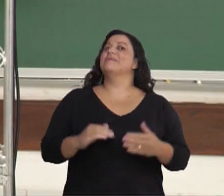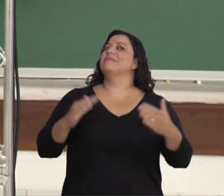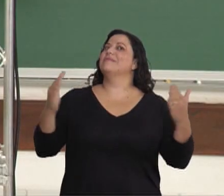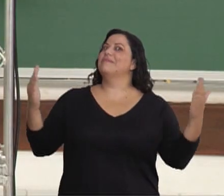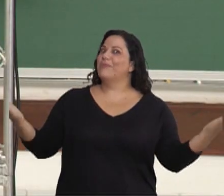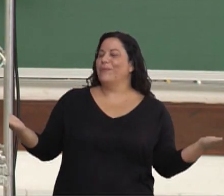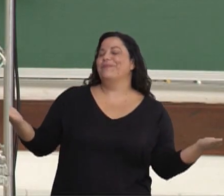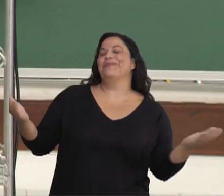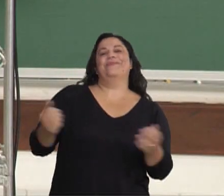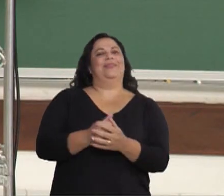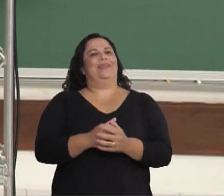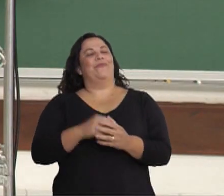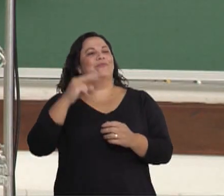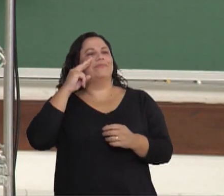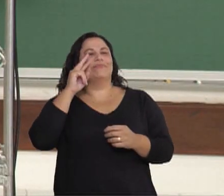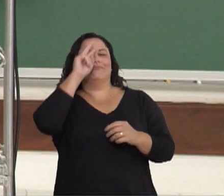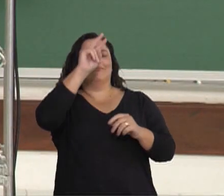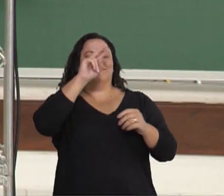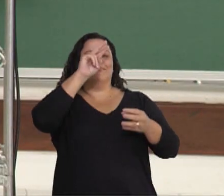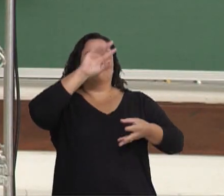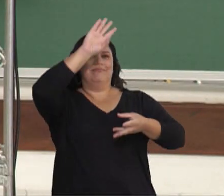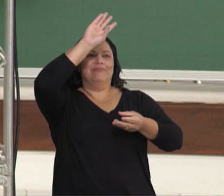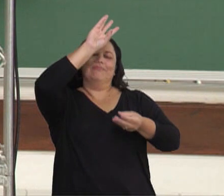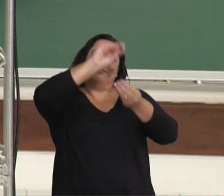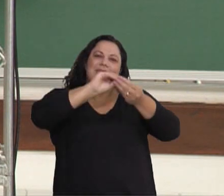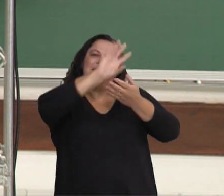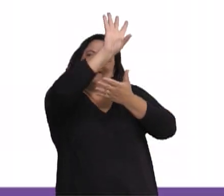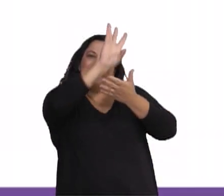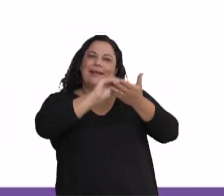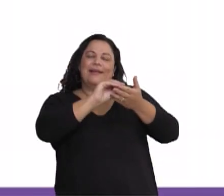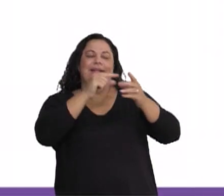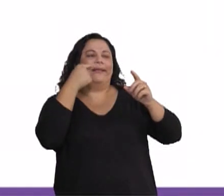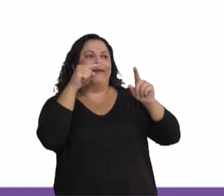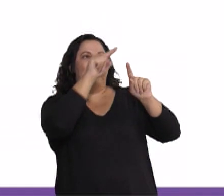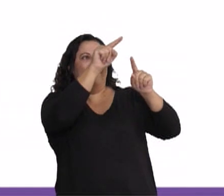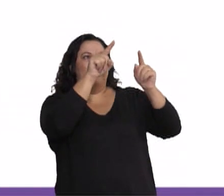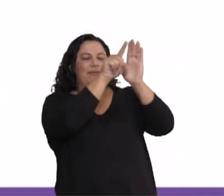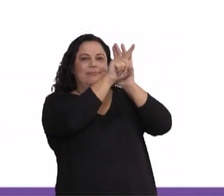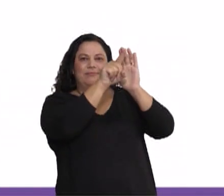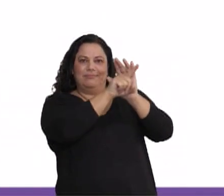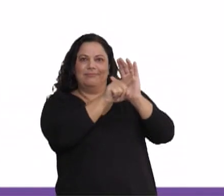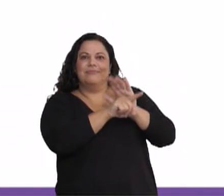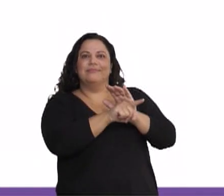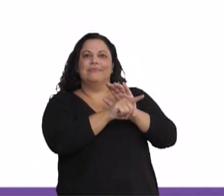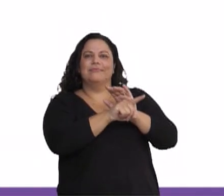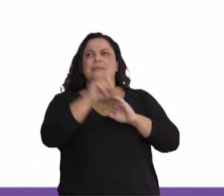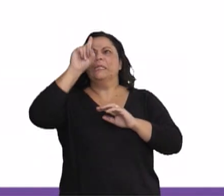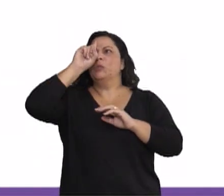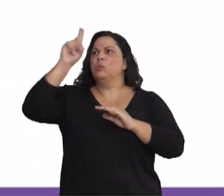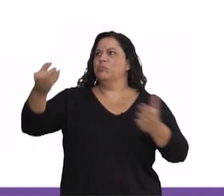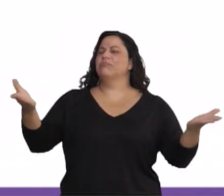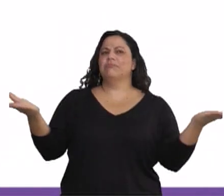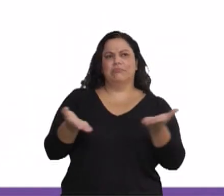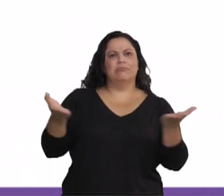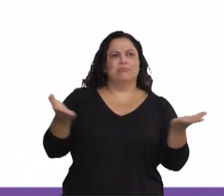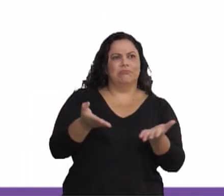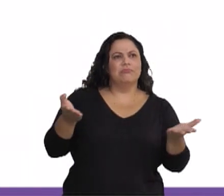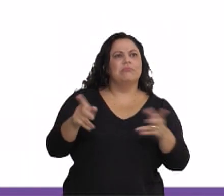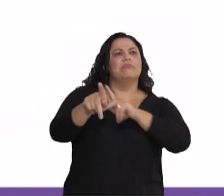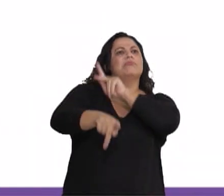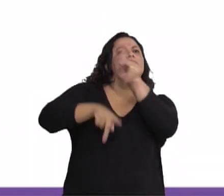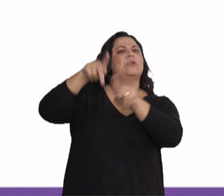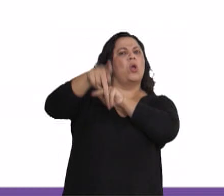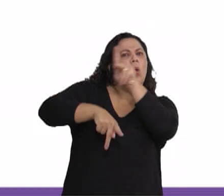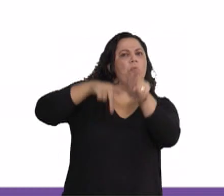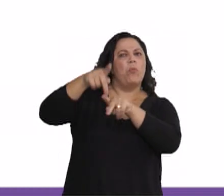Bom, então veremos na íntegra a questão, ok? Voltando lá. Ainda nos dias atuais, povos que vivem no deserto